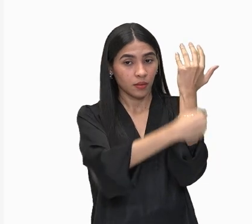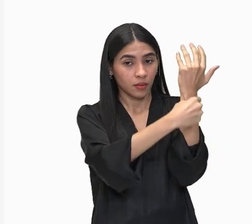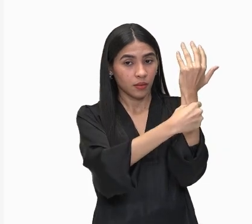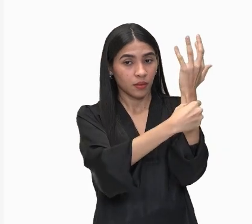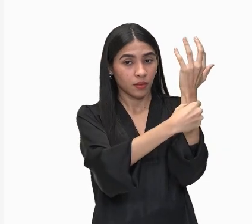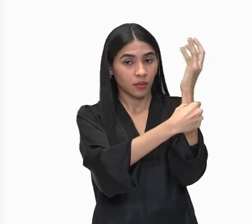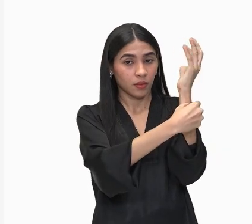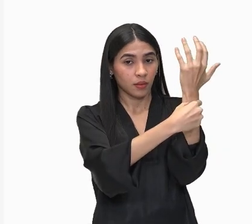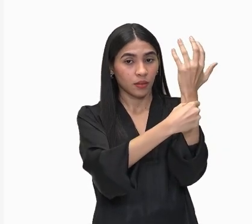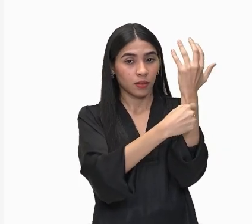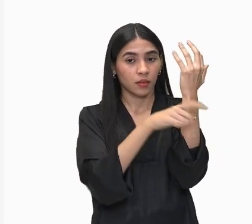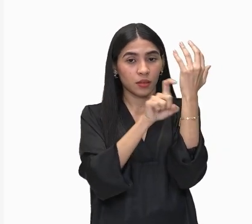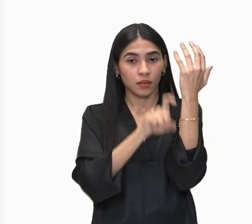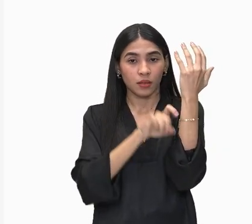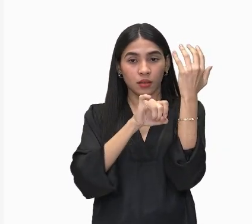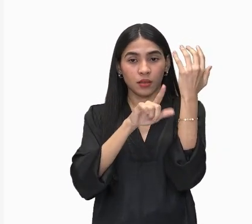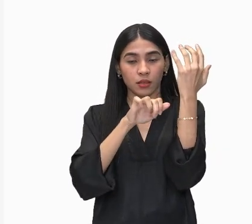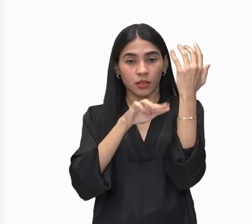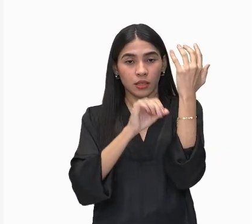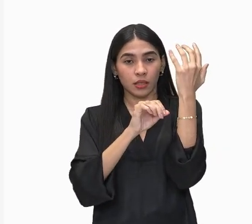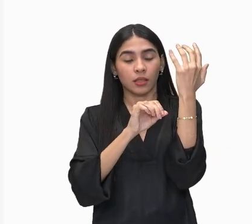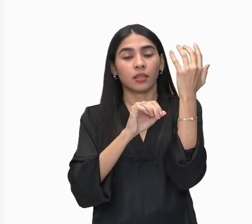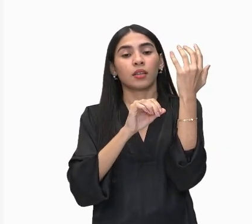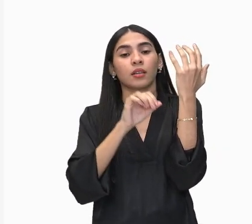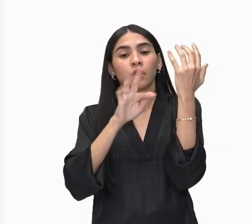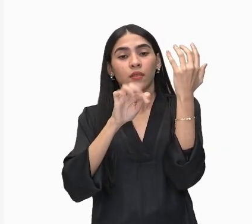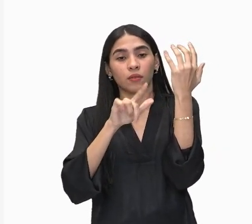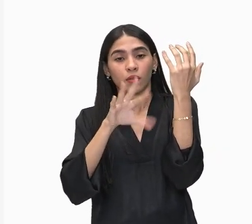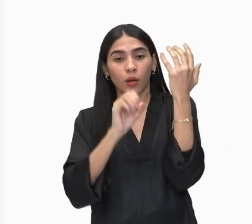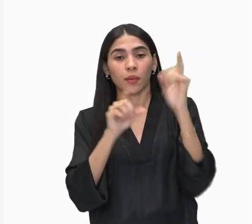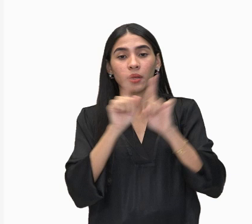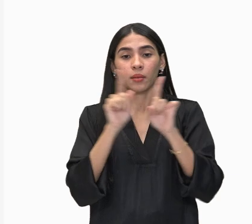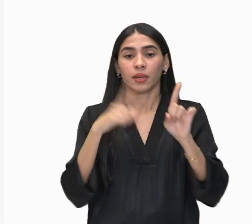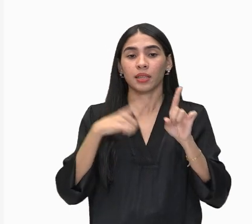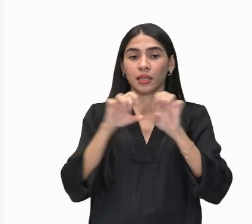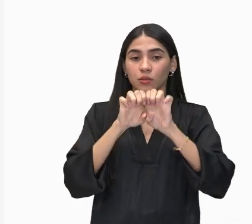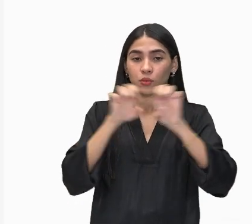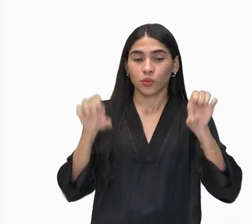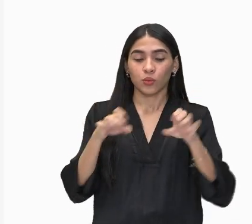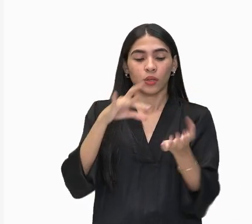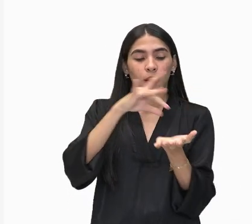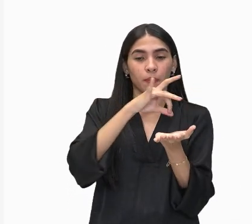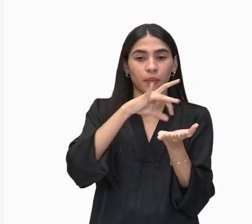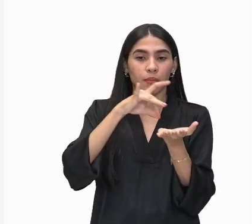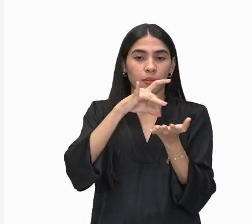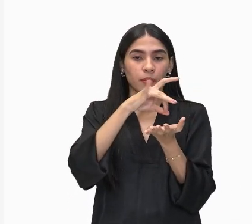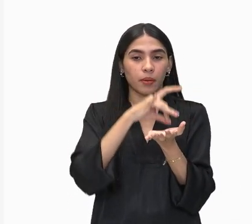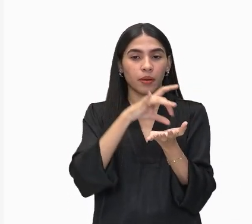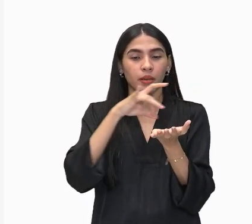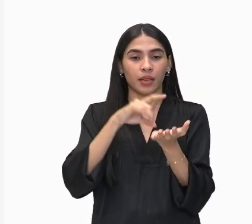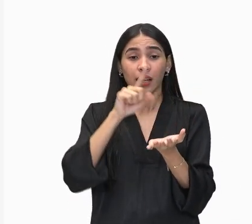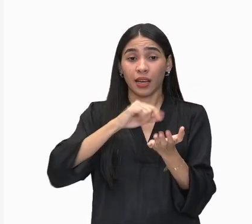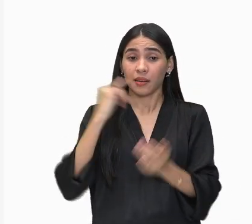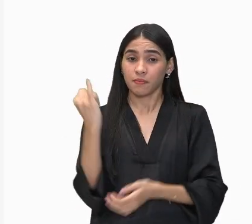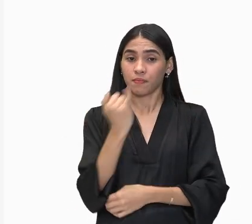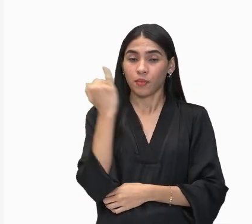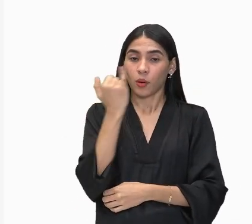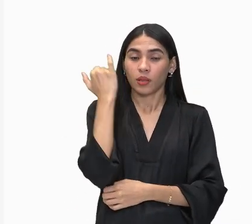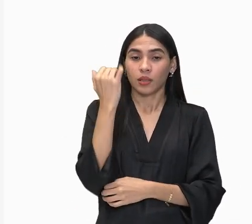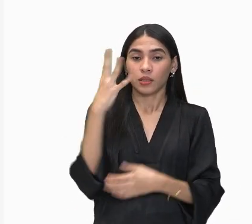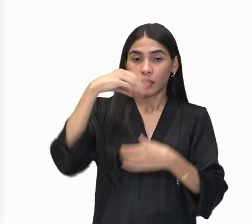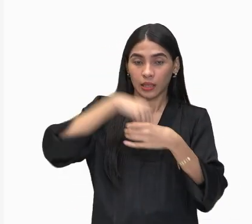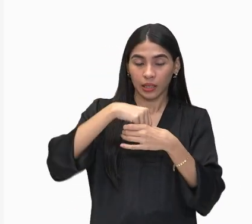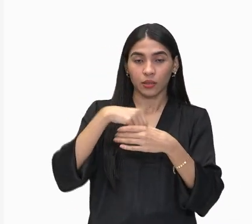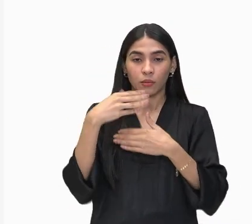xilema e floema, e também vão possuir a estrutura semente, que é uma estrutura importantíssima dentro do